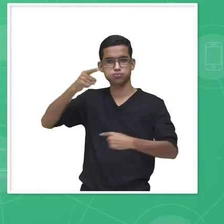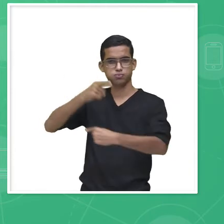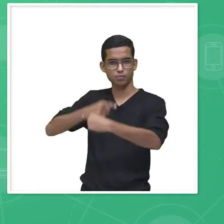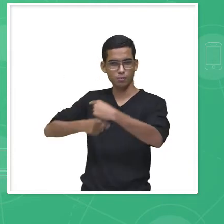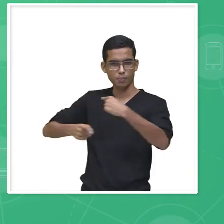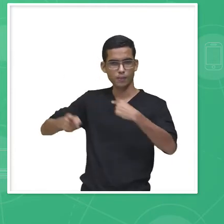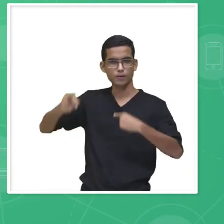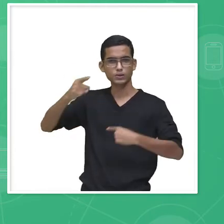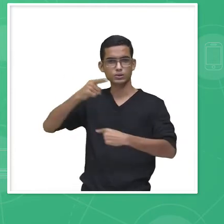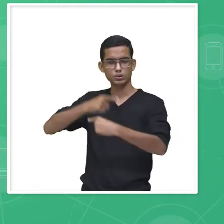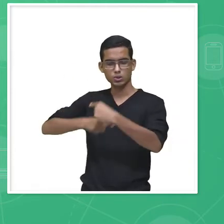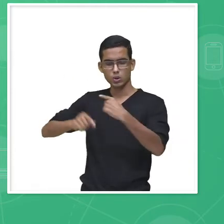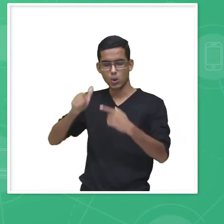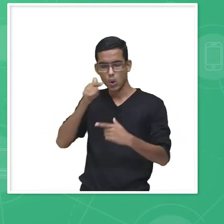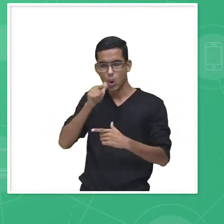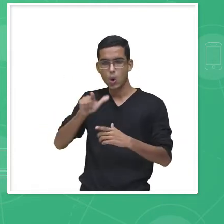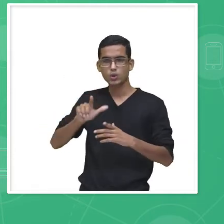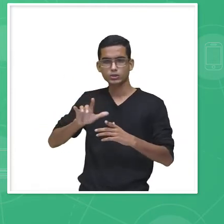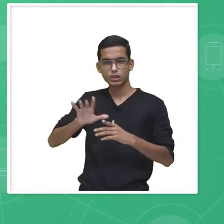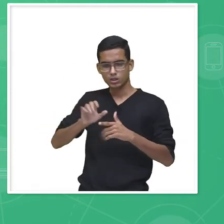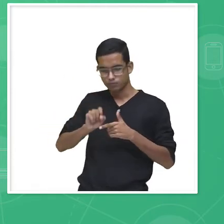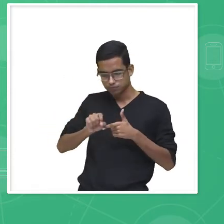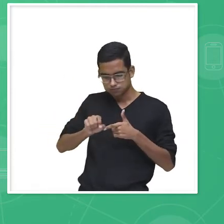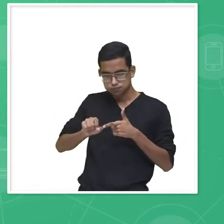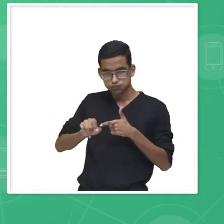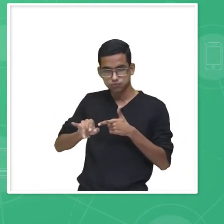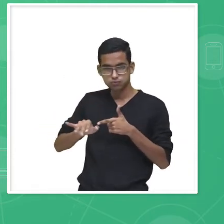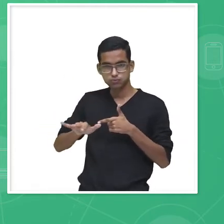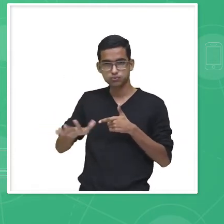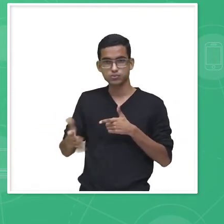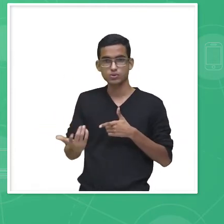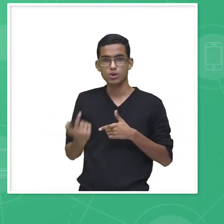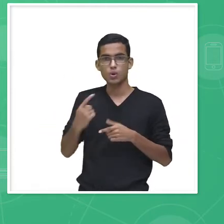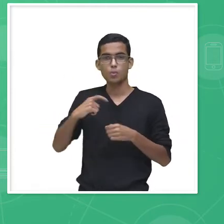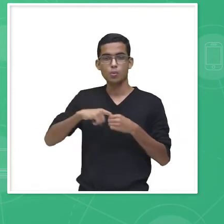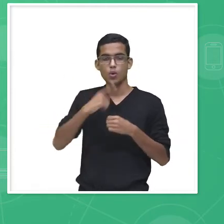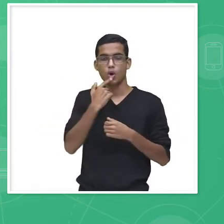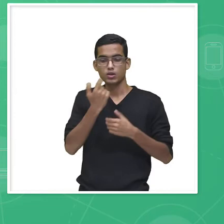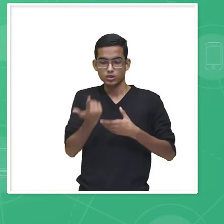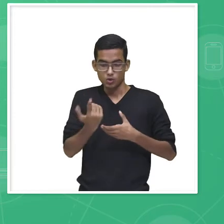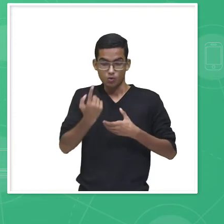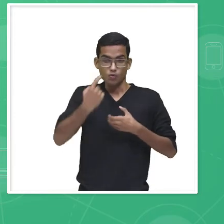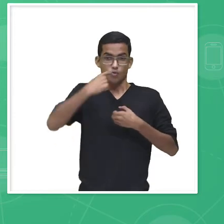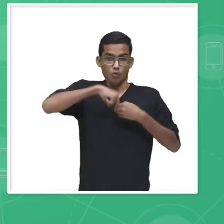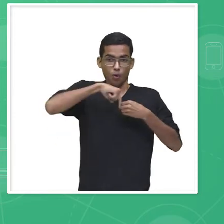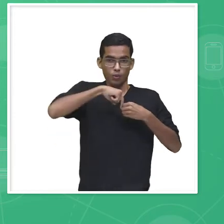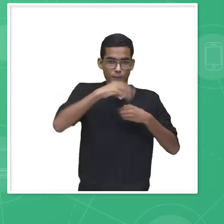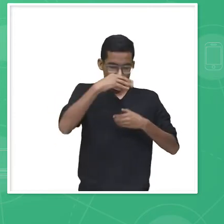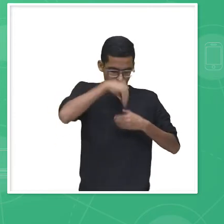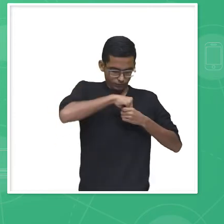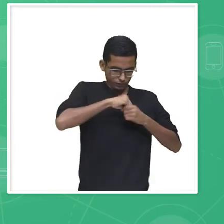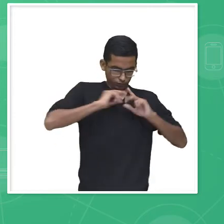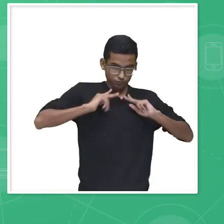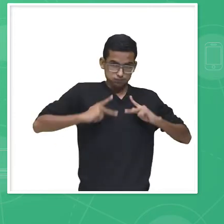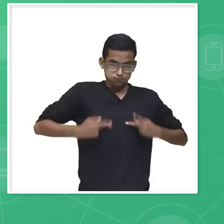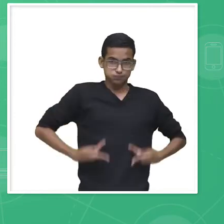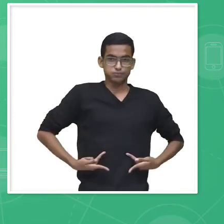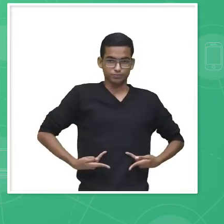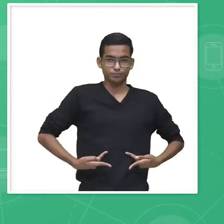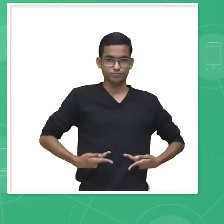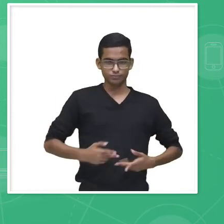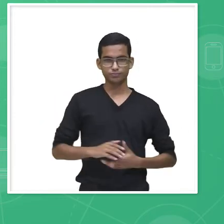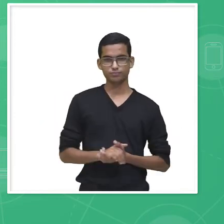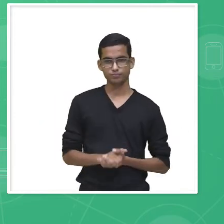ali forma a urina o sangue vai retornar para dentro do corpo depois que passou pela máquina tá então basicamente essa